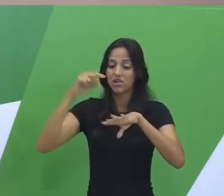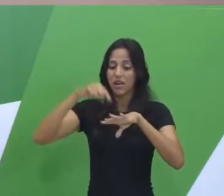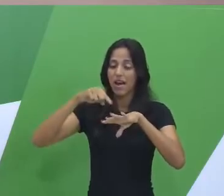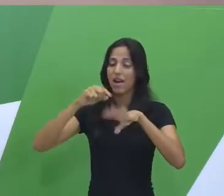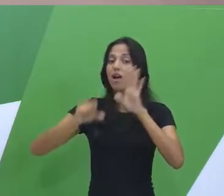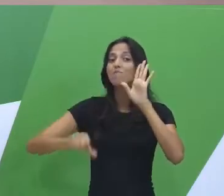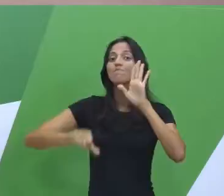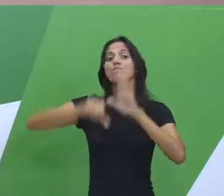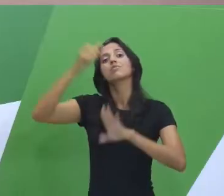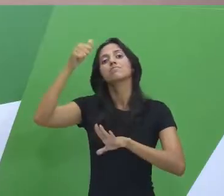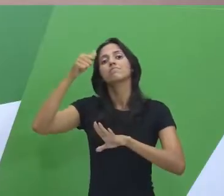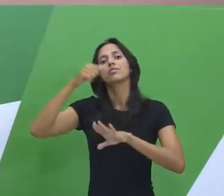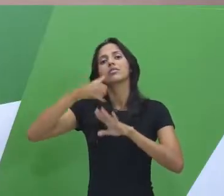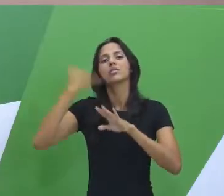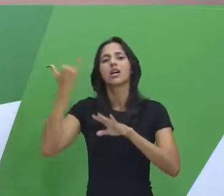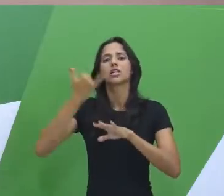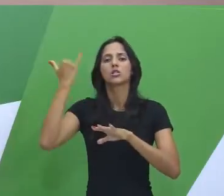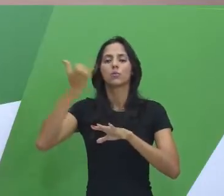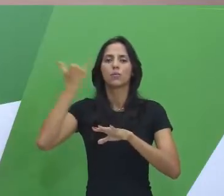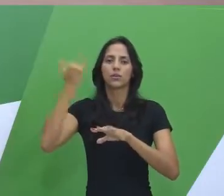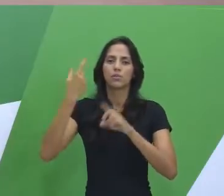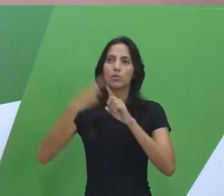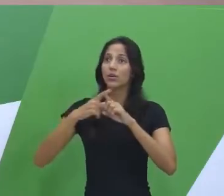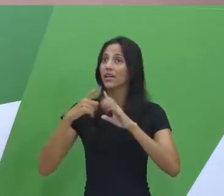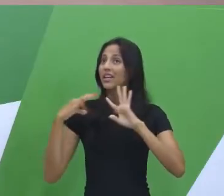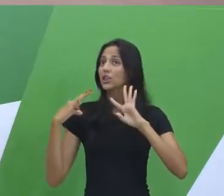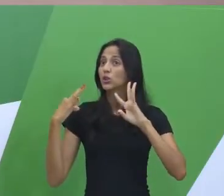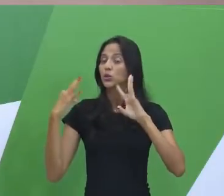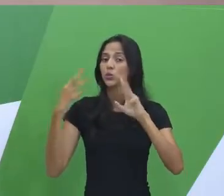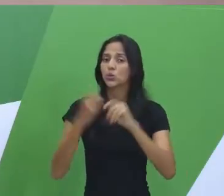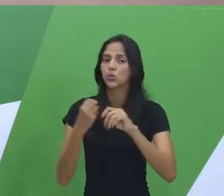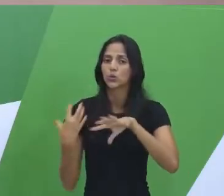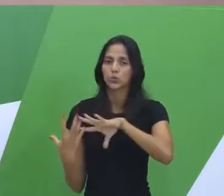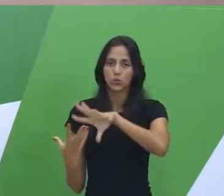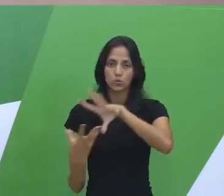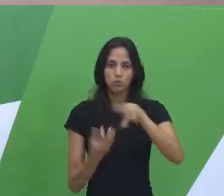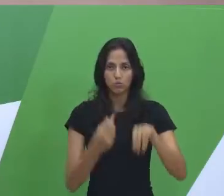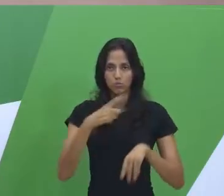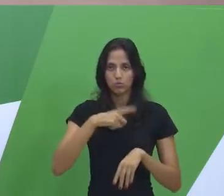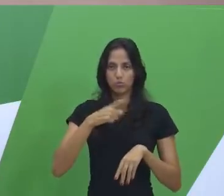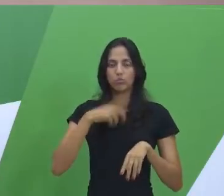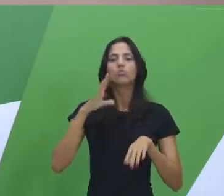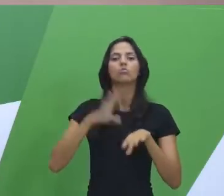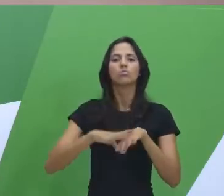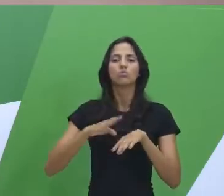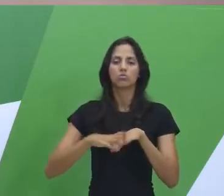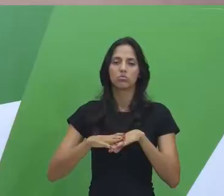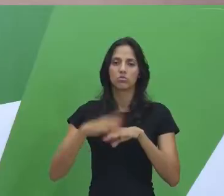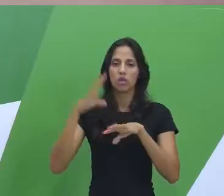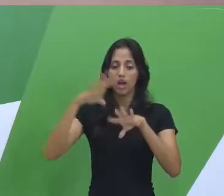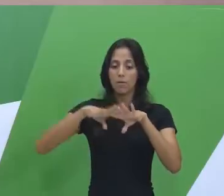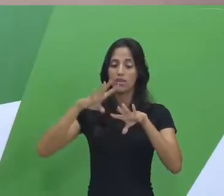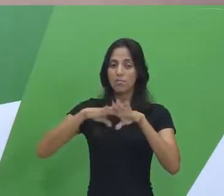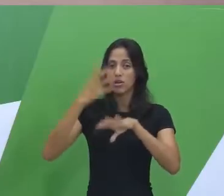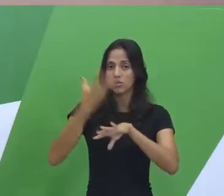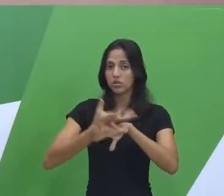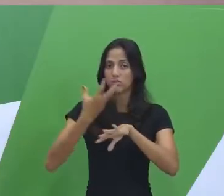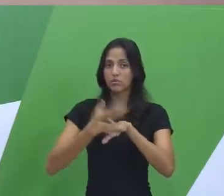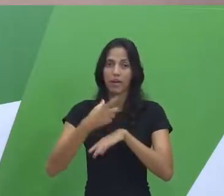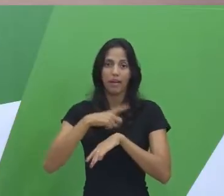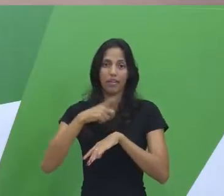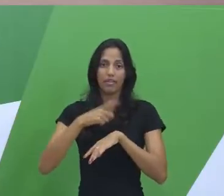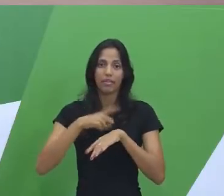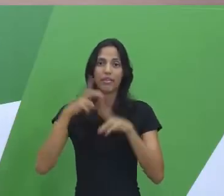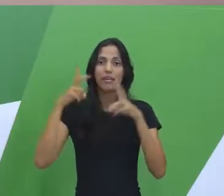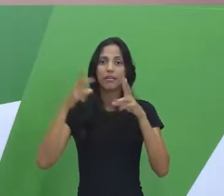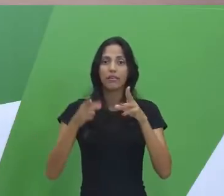é à toa, não. Não é à toa que ela, sendo a rainha, ela consegue simplesmente